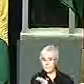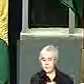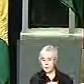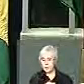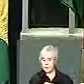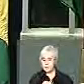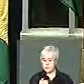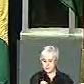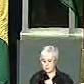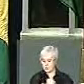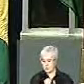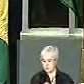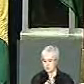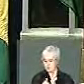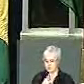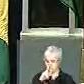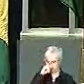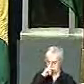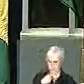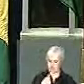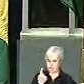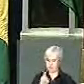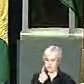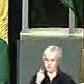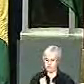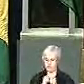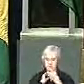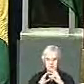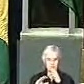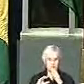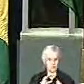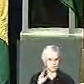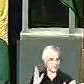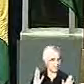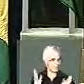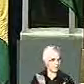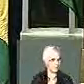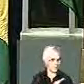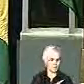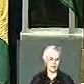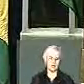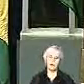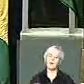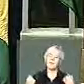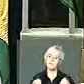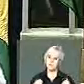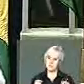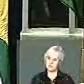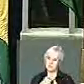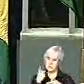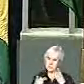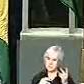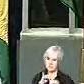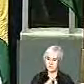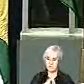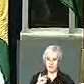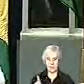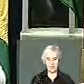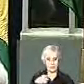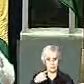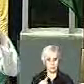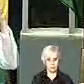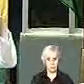oligopólios e monopólios de comunicação. É necessário reafirmarmos o compromisso